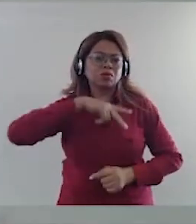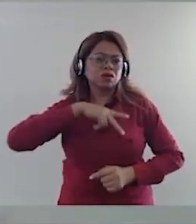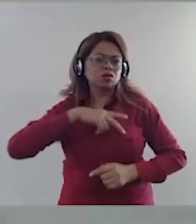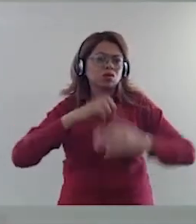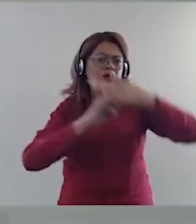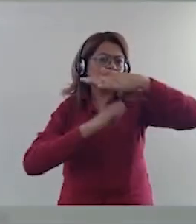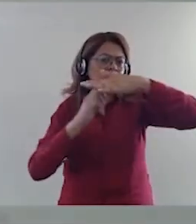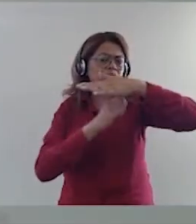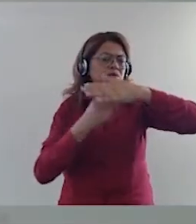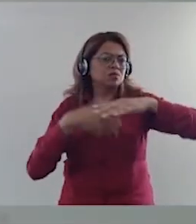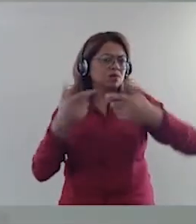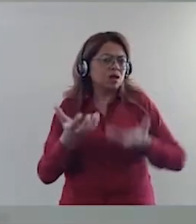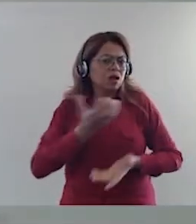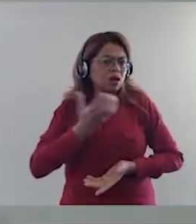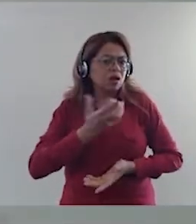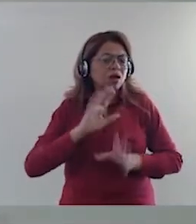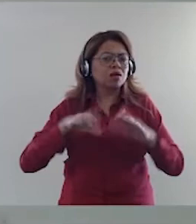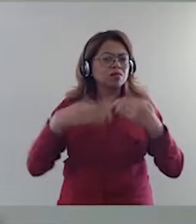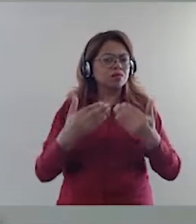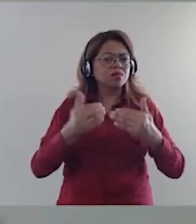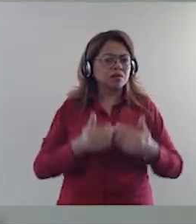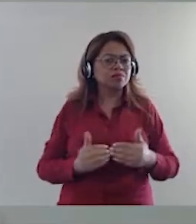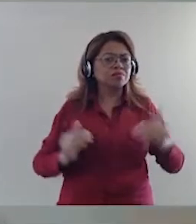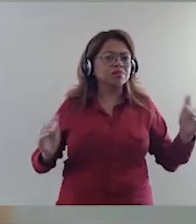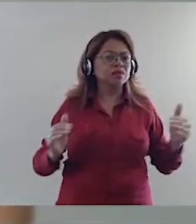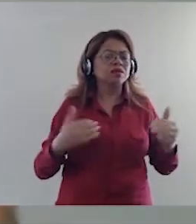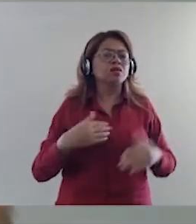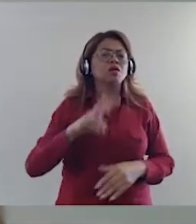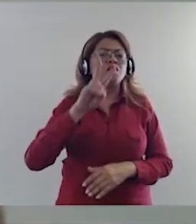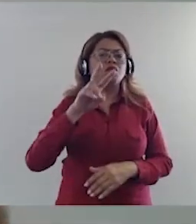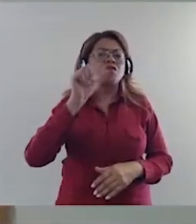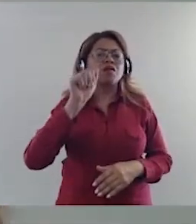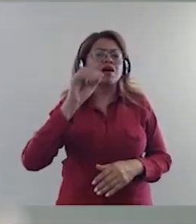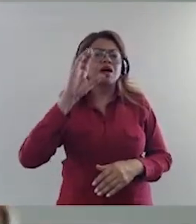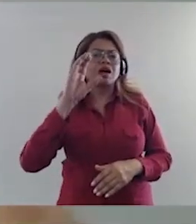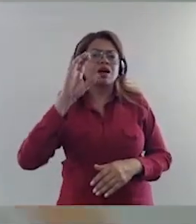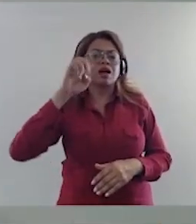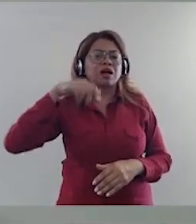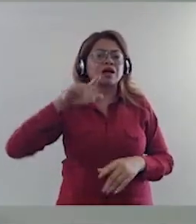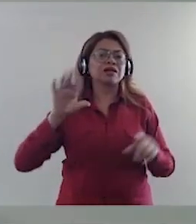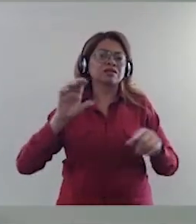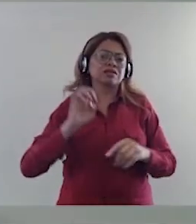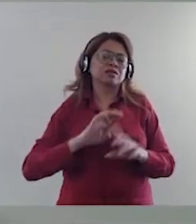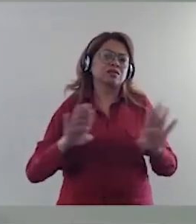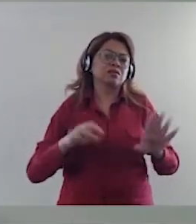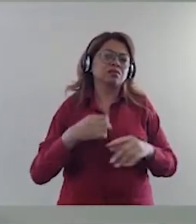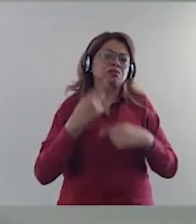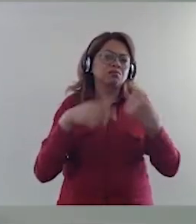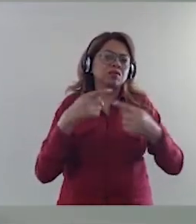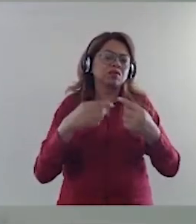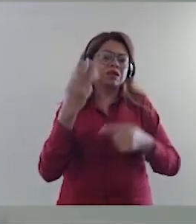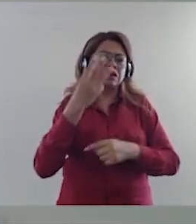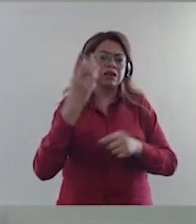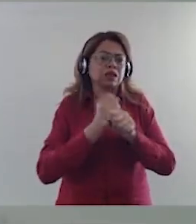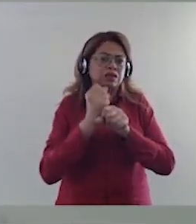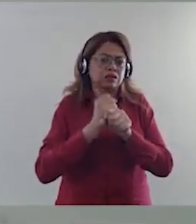se projetará o seu espaço de vacatio legis por 3 anos, até agosto Isso, a meu